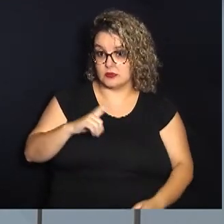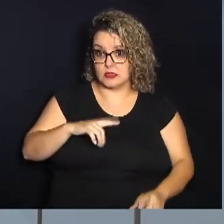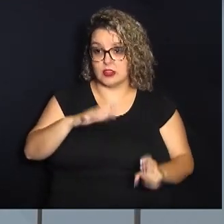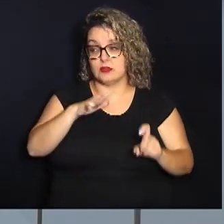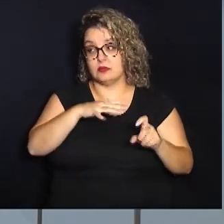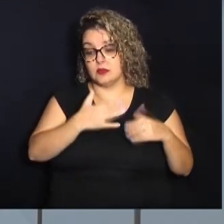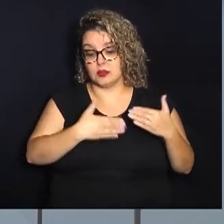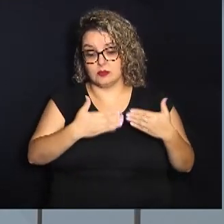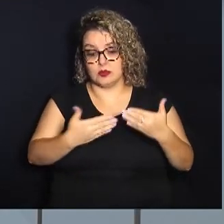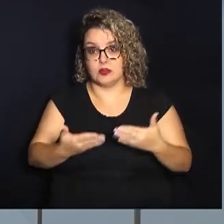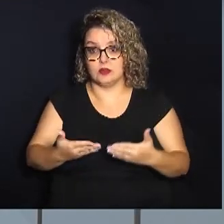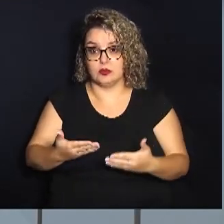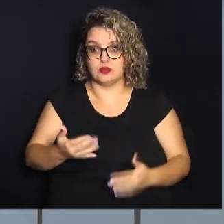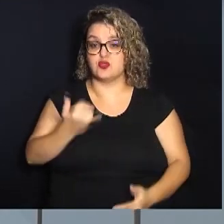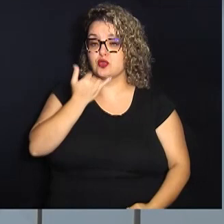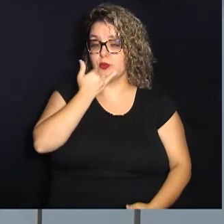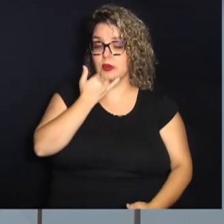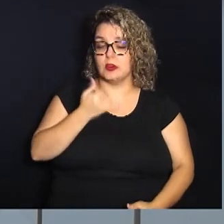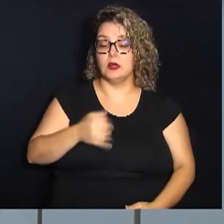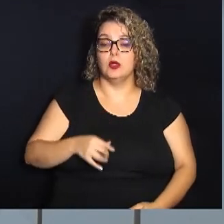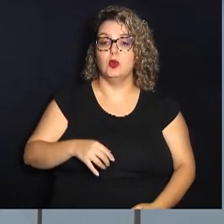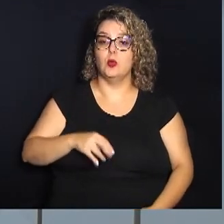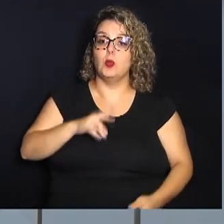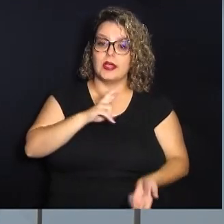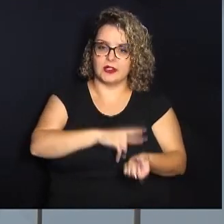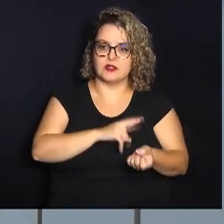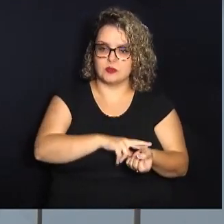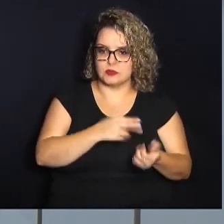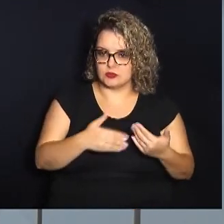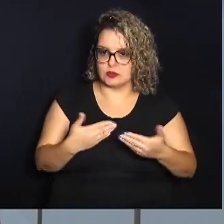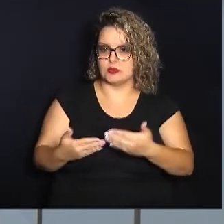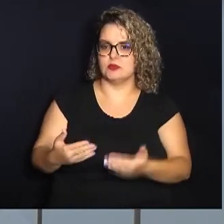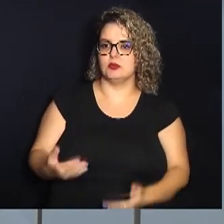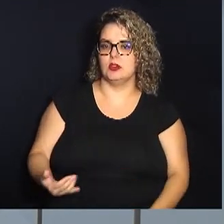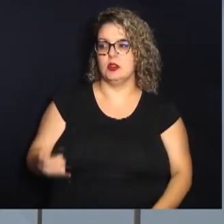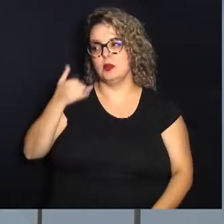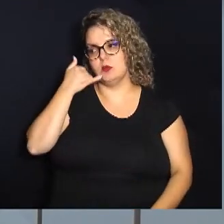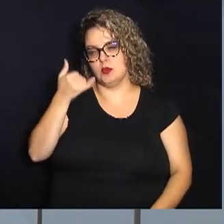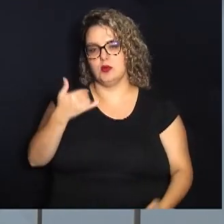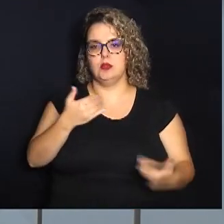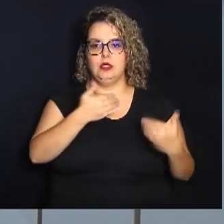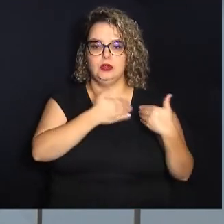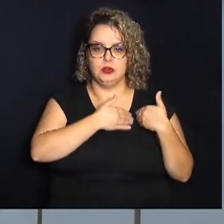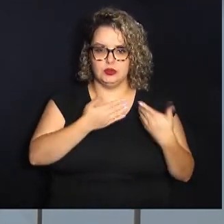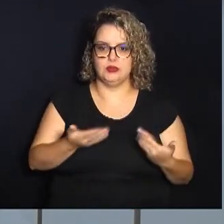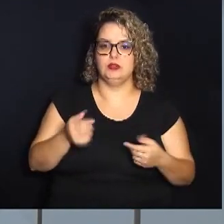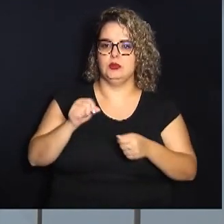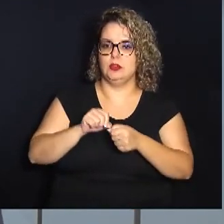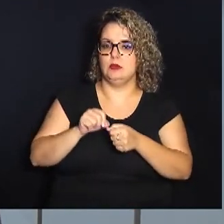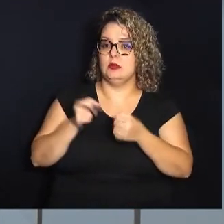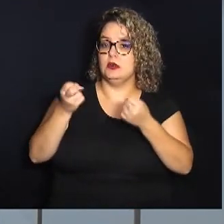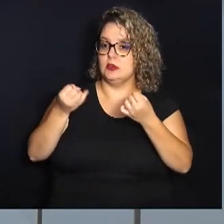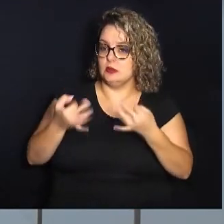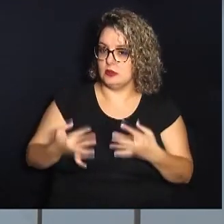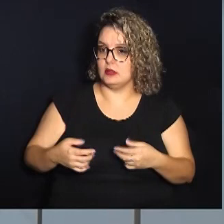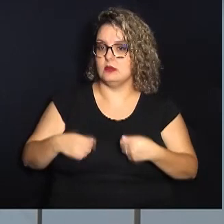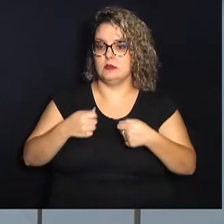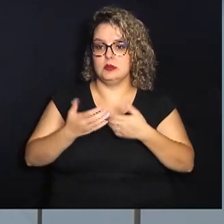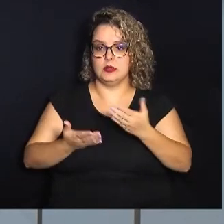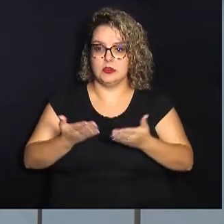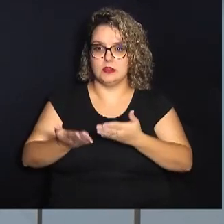gente faz, tentar entrar em contato com o munícipe responsável para fazer as orientações de que ele precisa